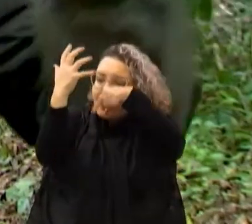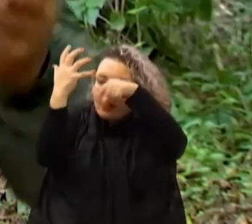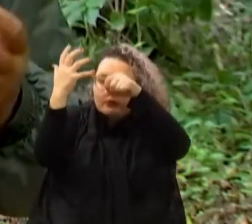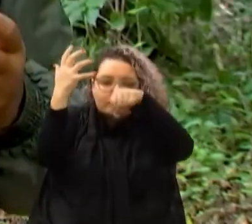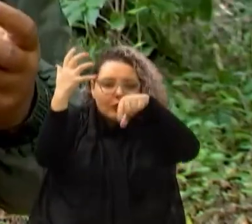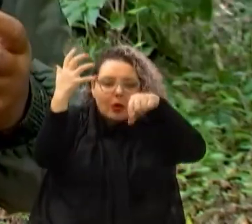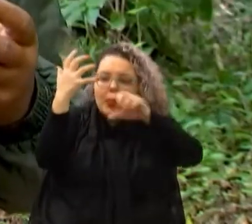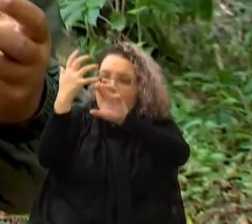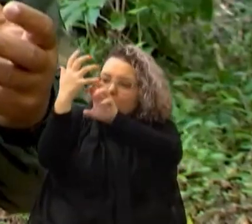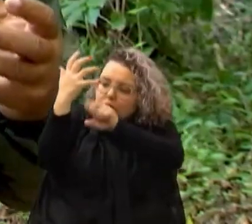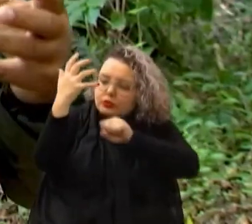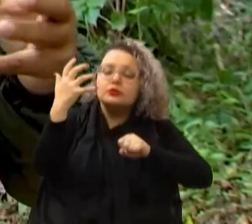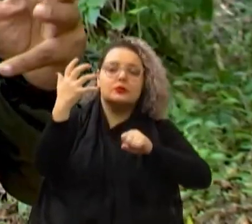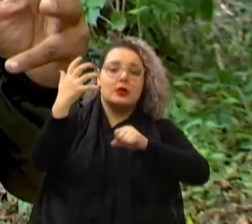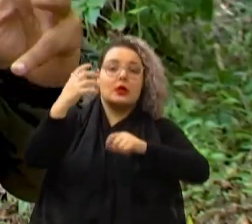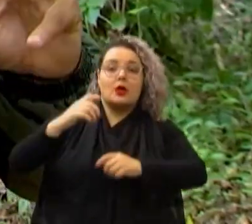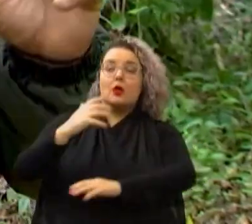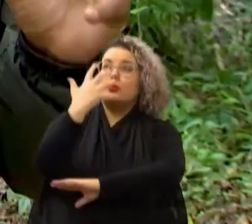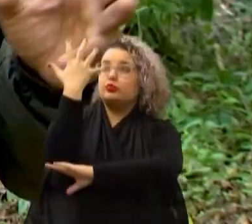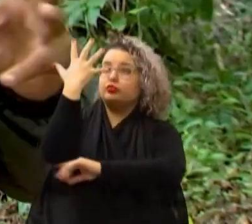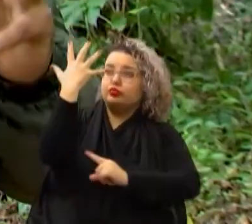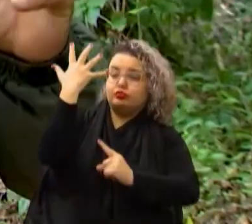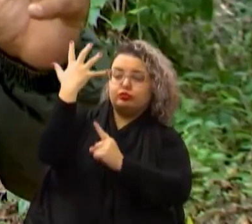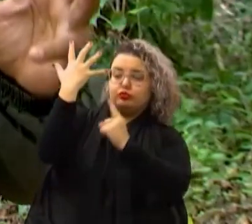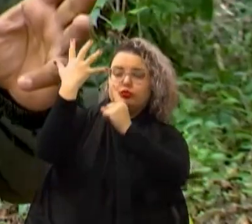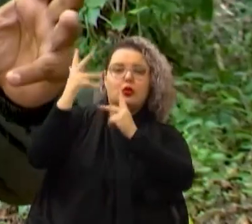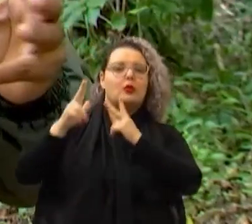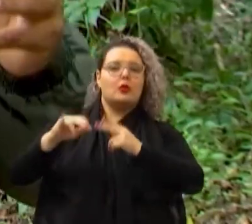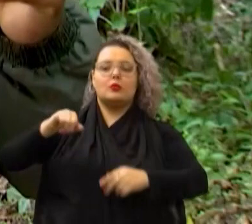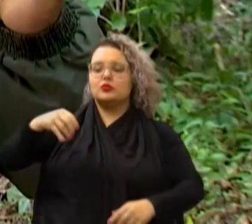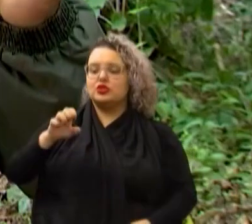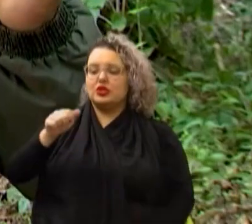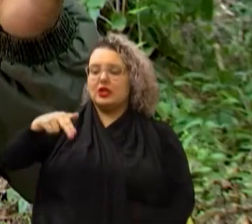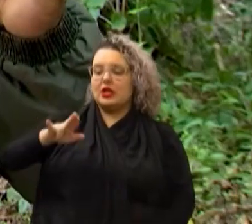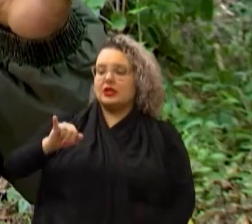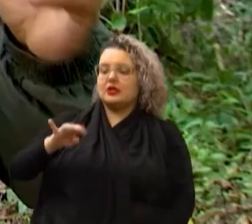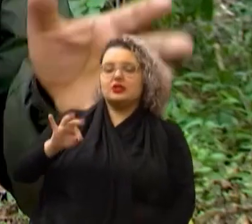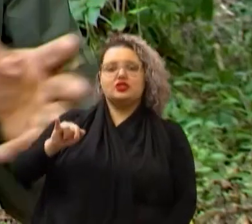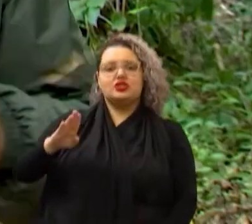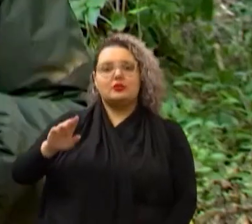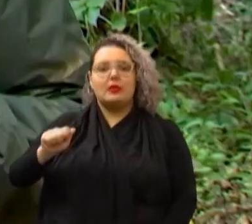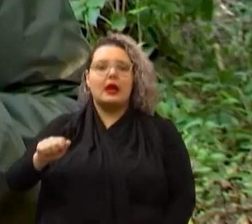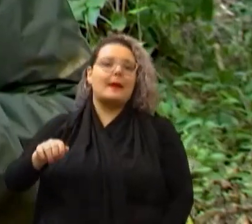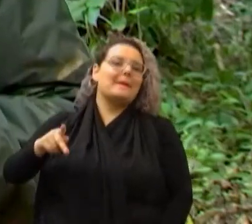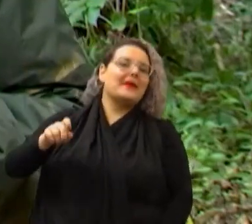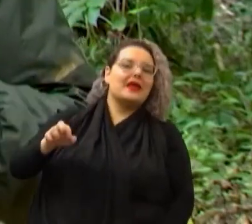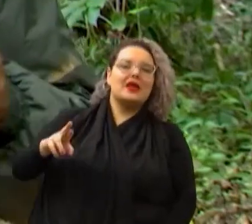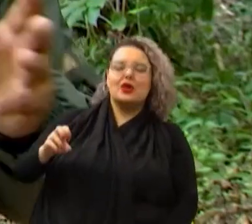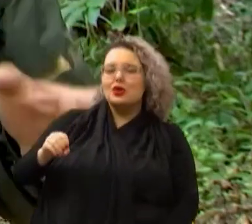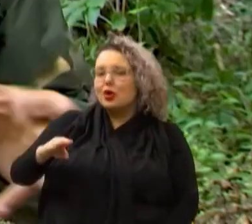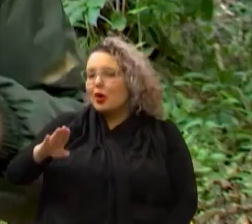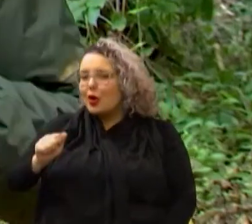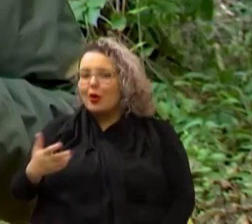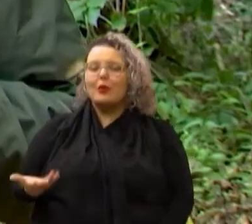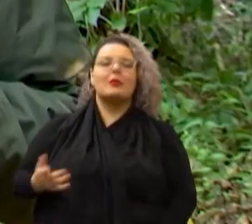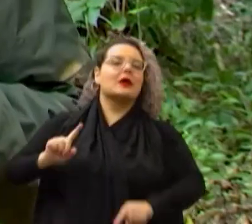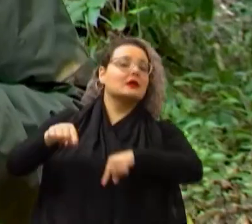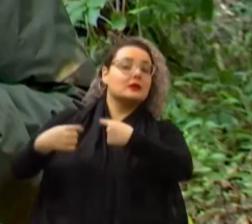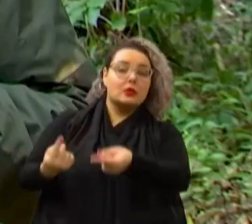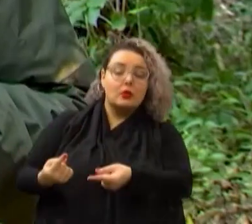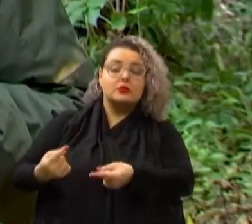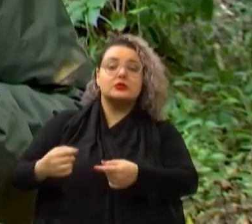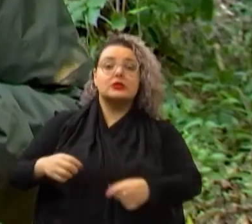das árvores aqui, as maiores árvores, as grandes árvores, né, como jequitibá, jatobá, peroba,